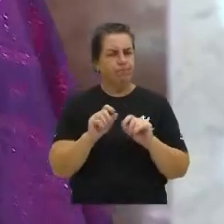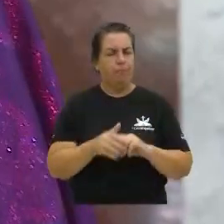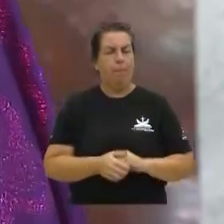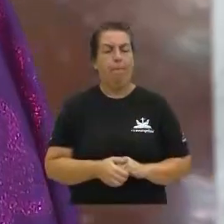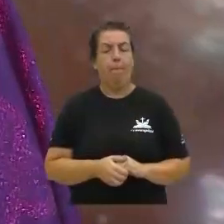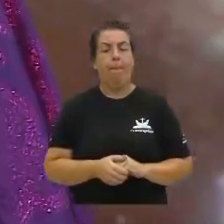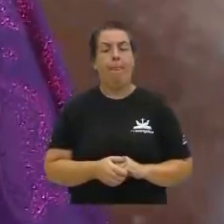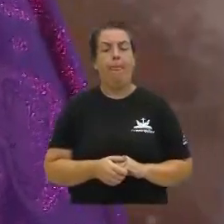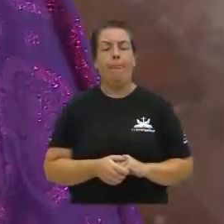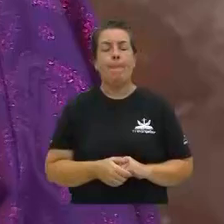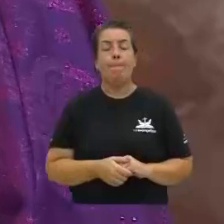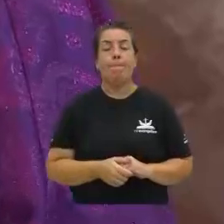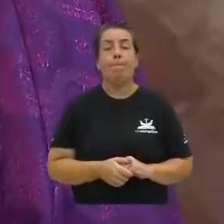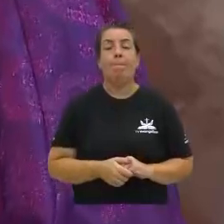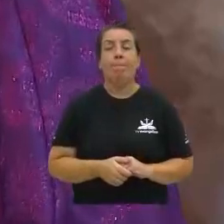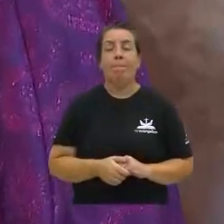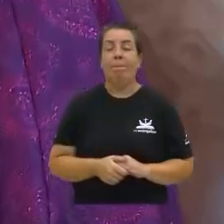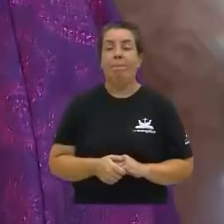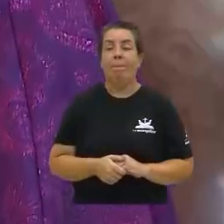Jesus